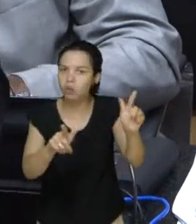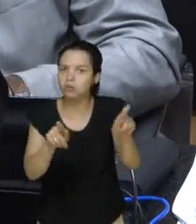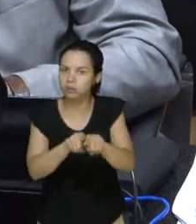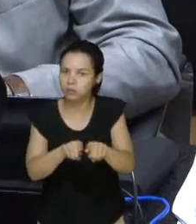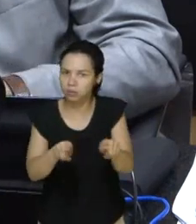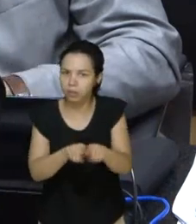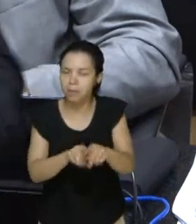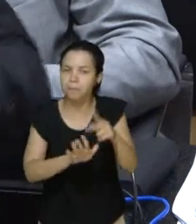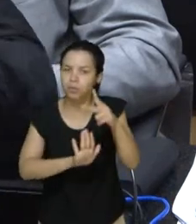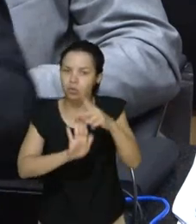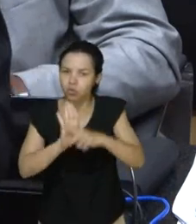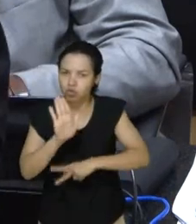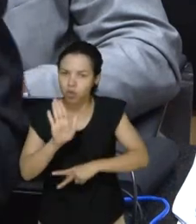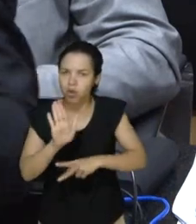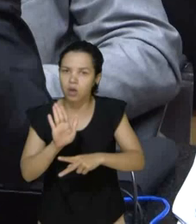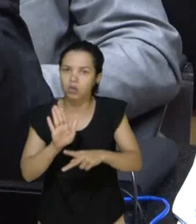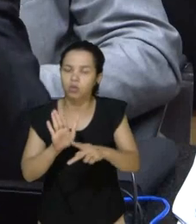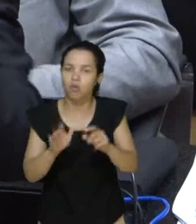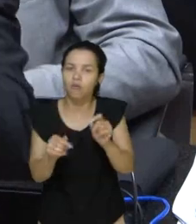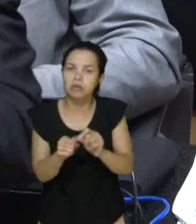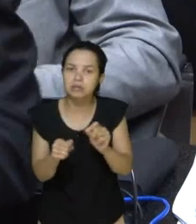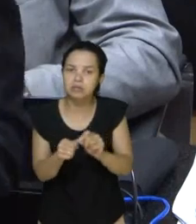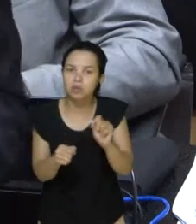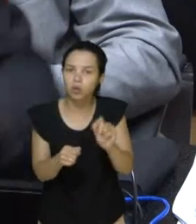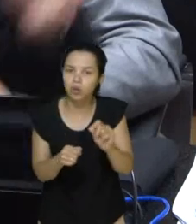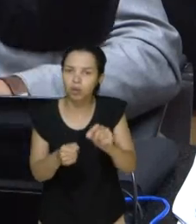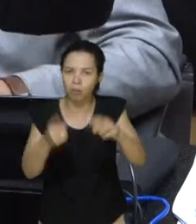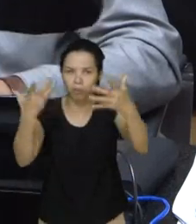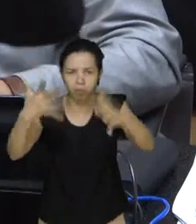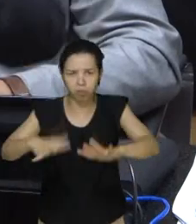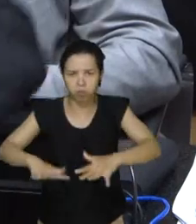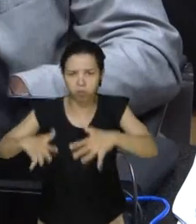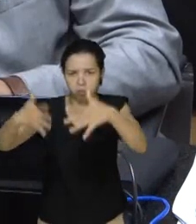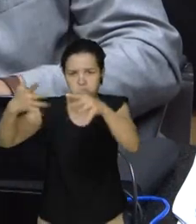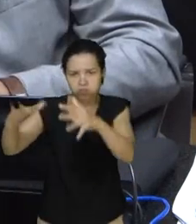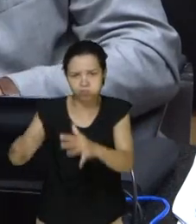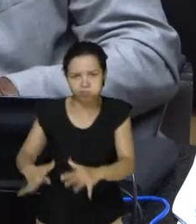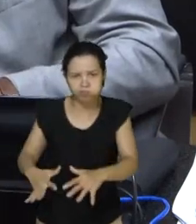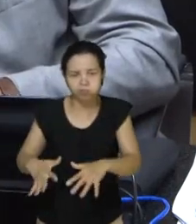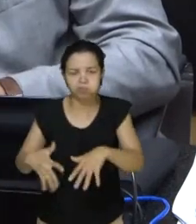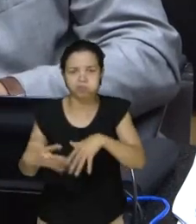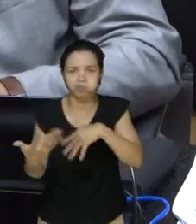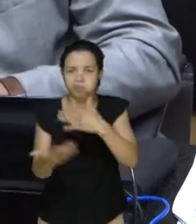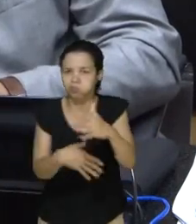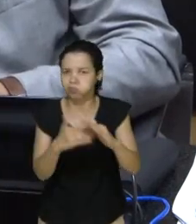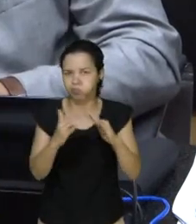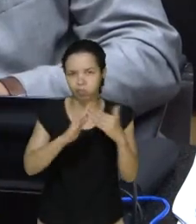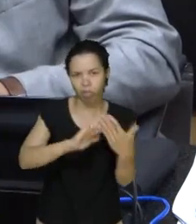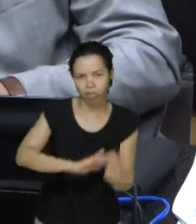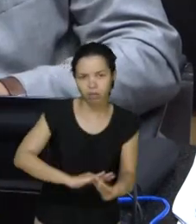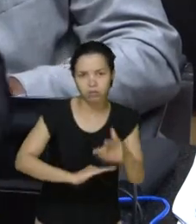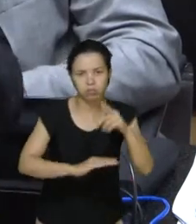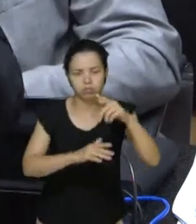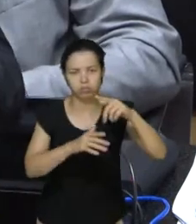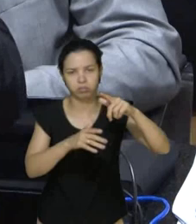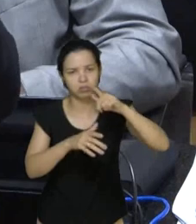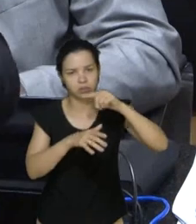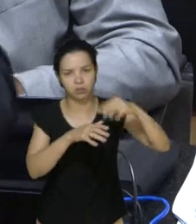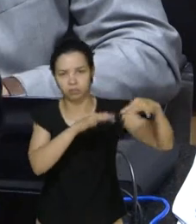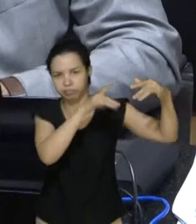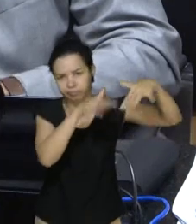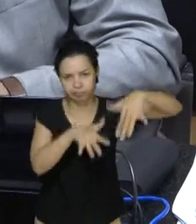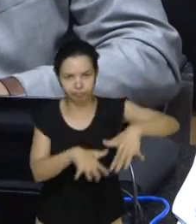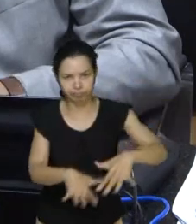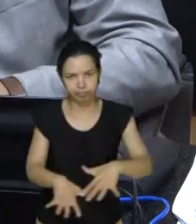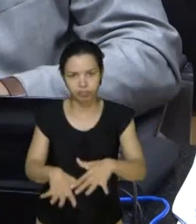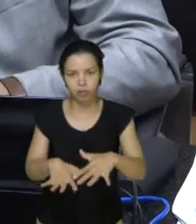outros projetos, o que fazer com todos aqueles desmoronamentos, encostas que caíram, foram especialistas